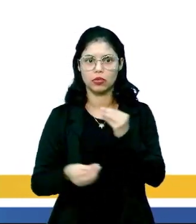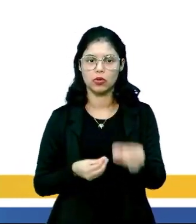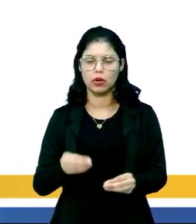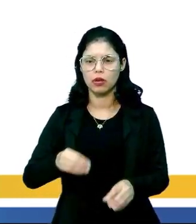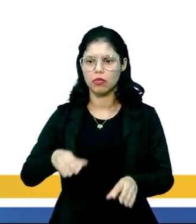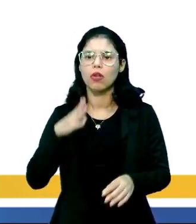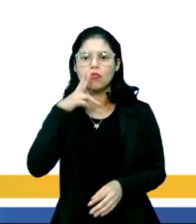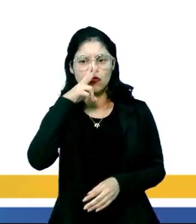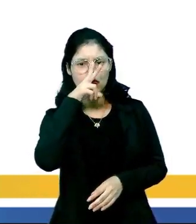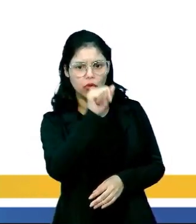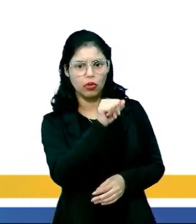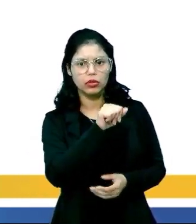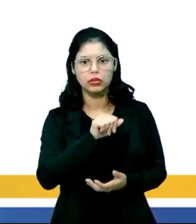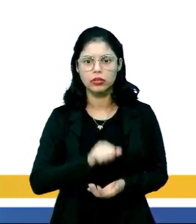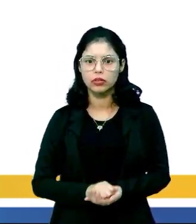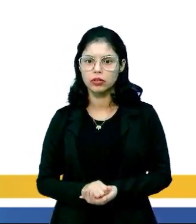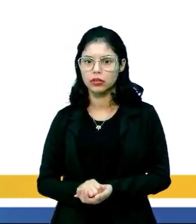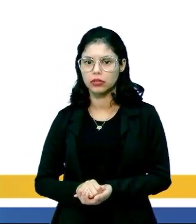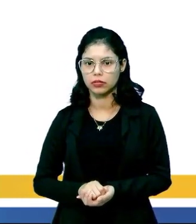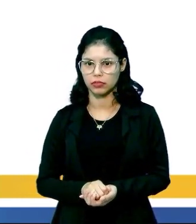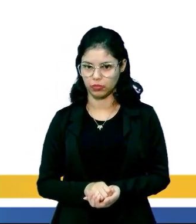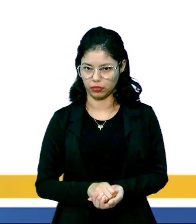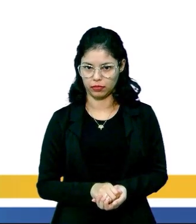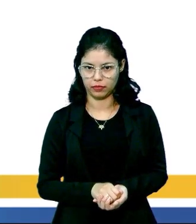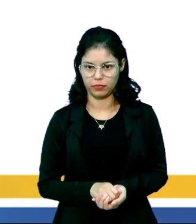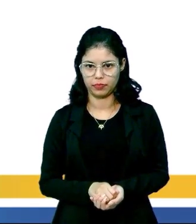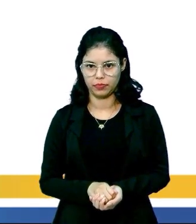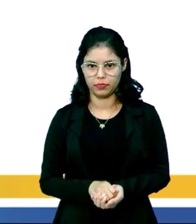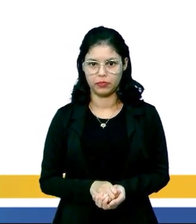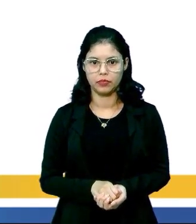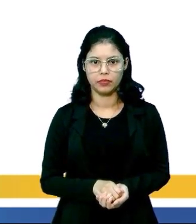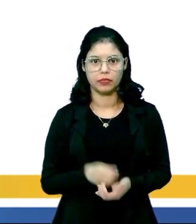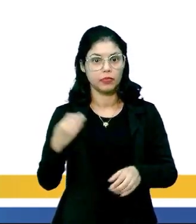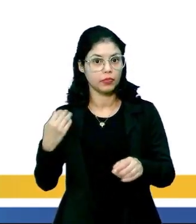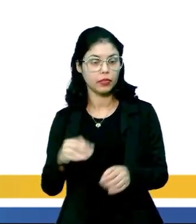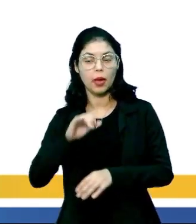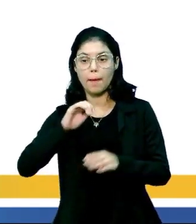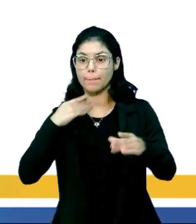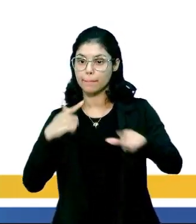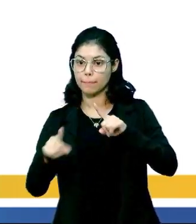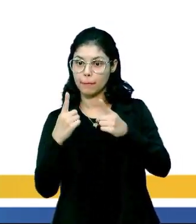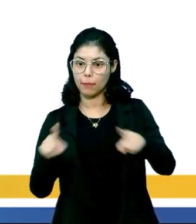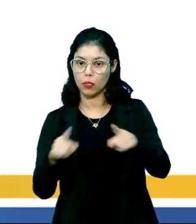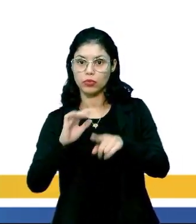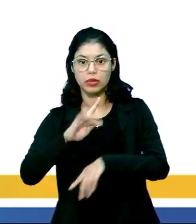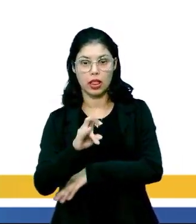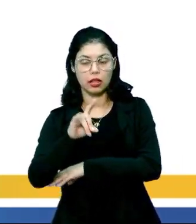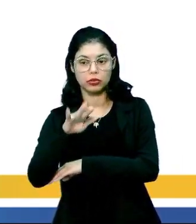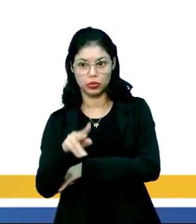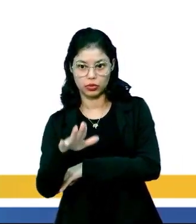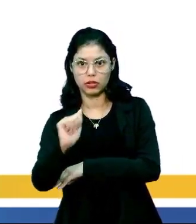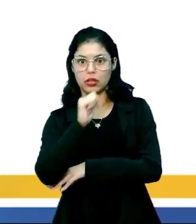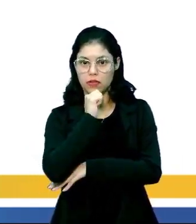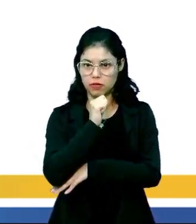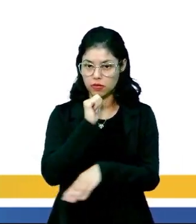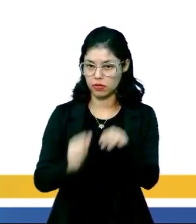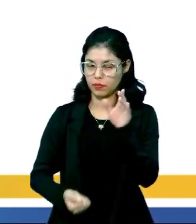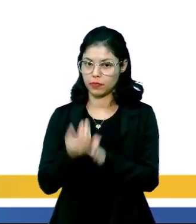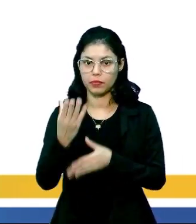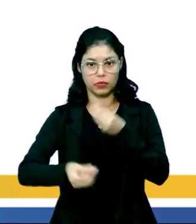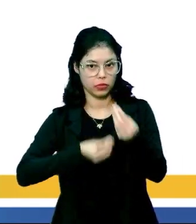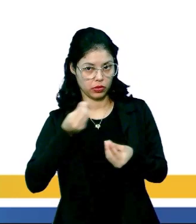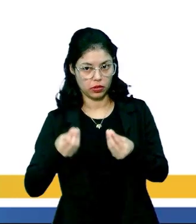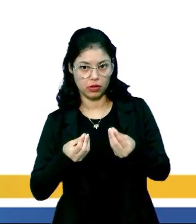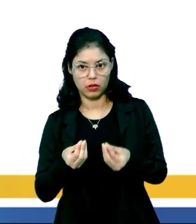geralmente forte created With electronical or Electronic equipment criado